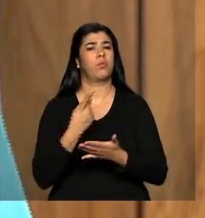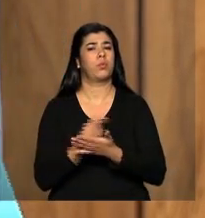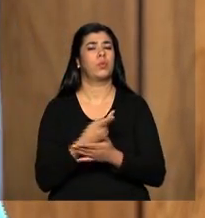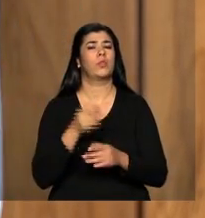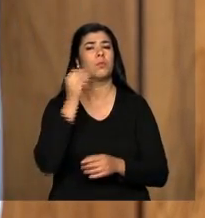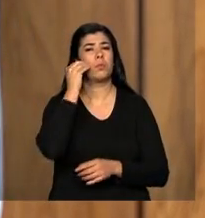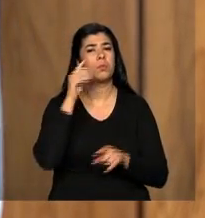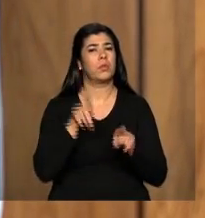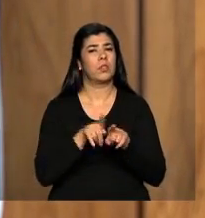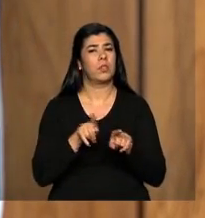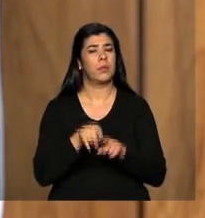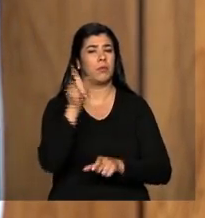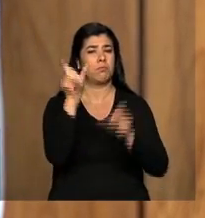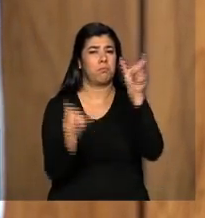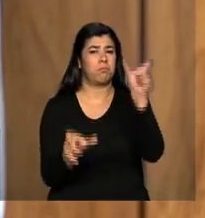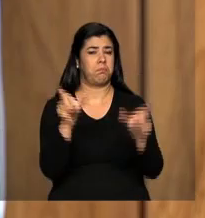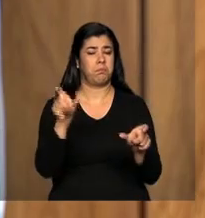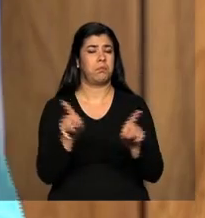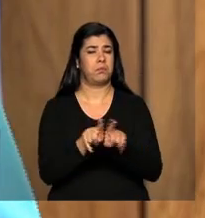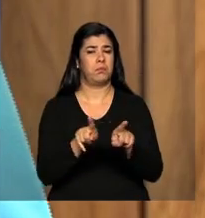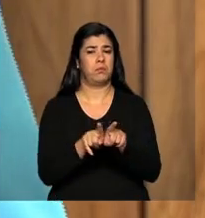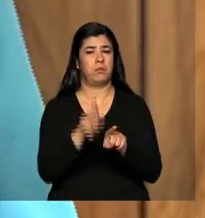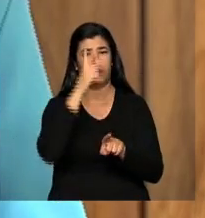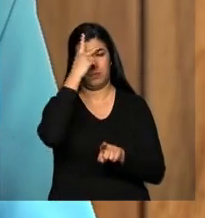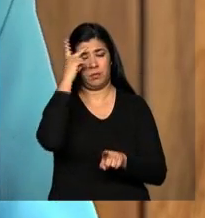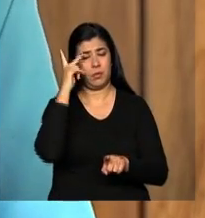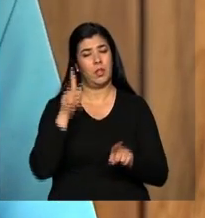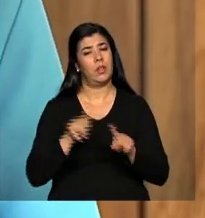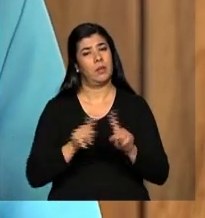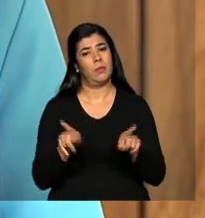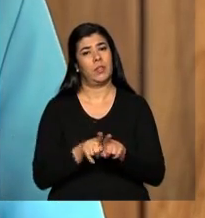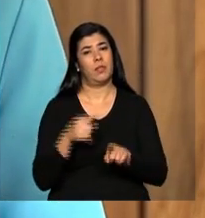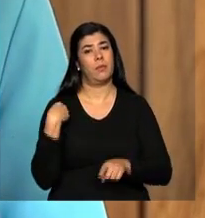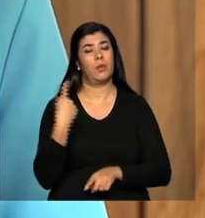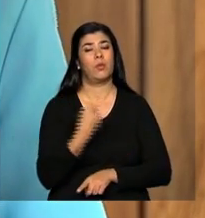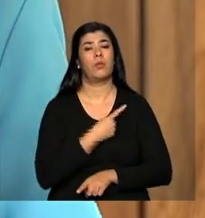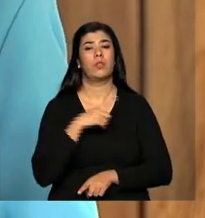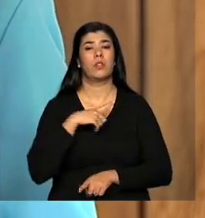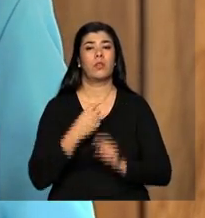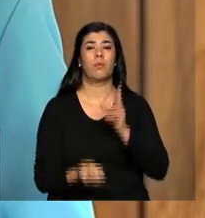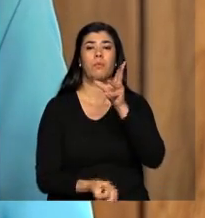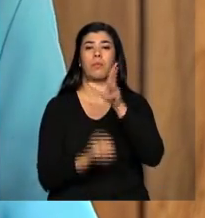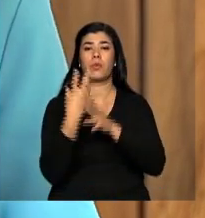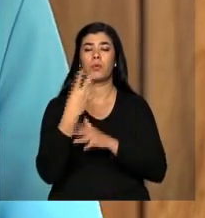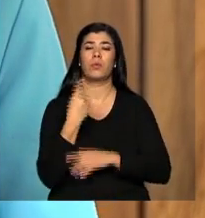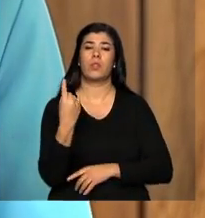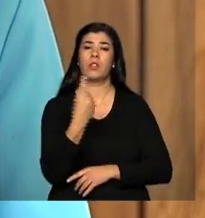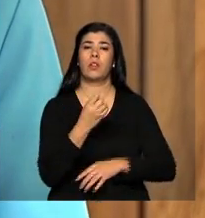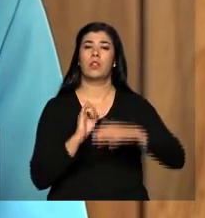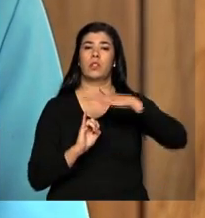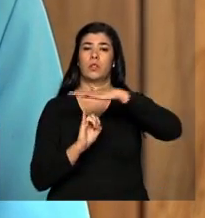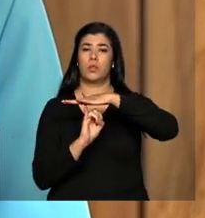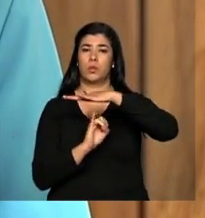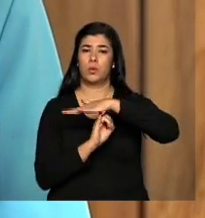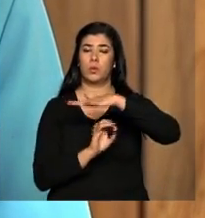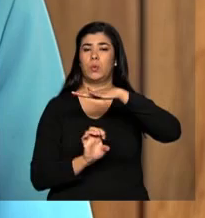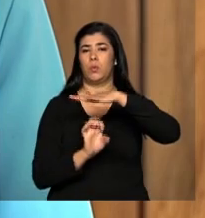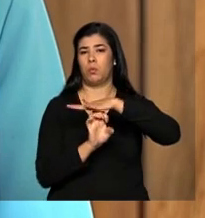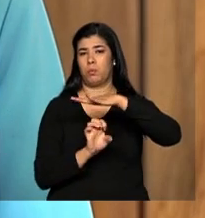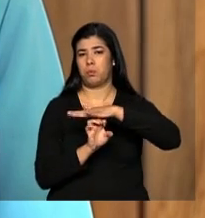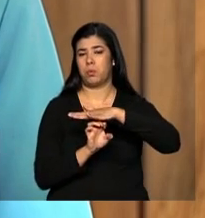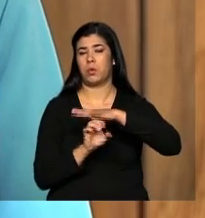não só os seres humanos, como aquilo que nós produzimos, as instituições e as